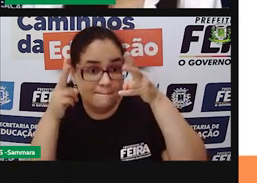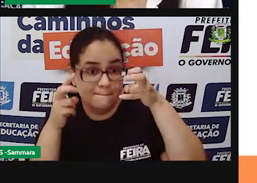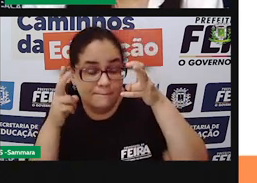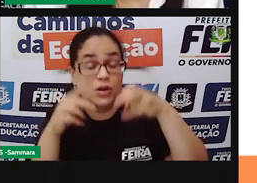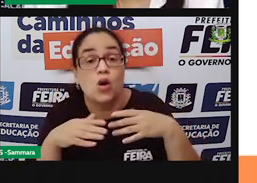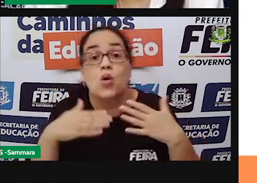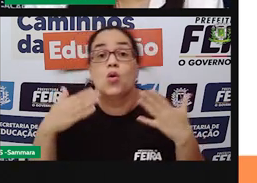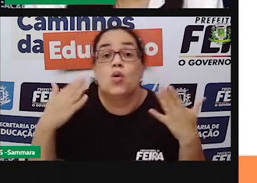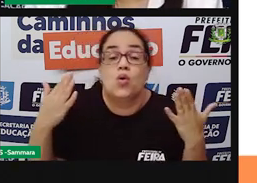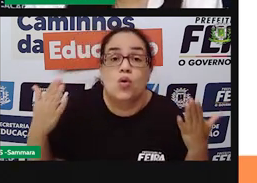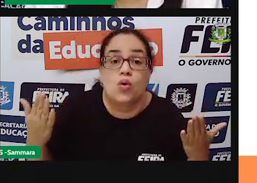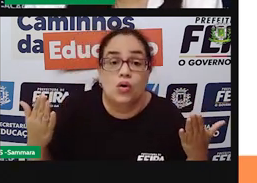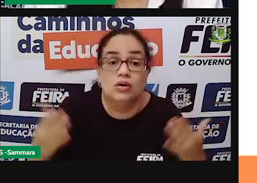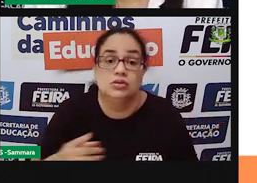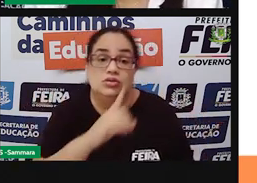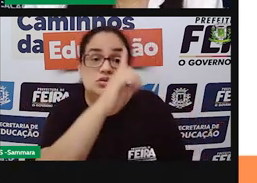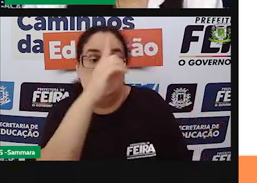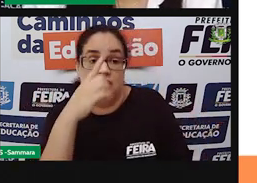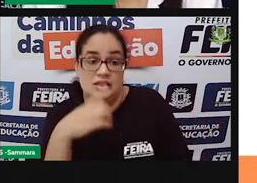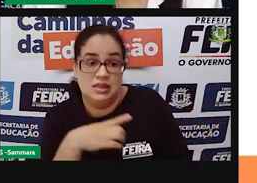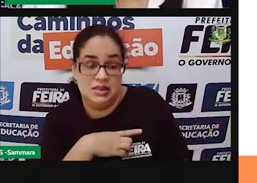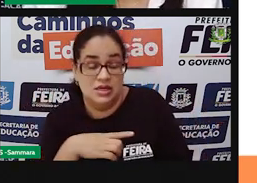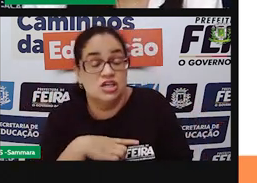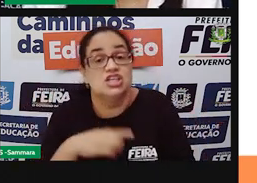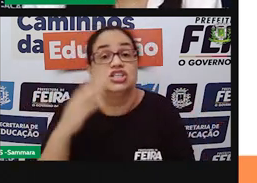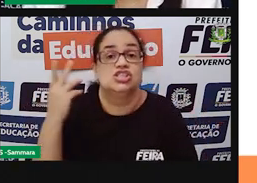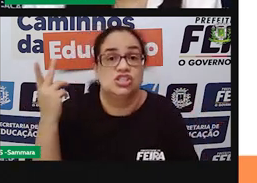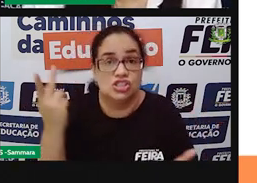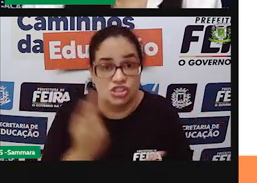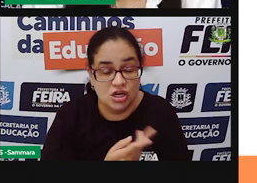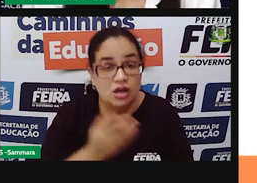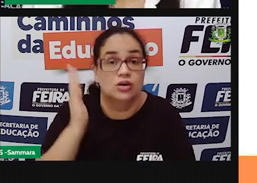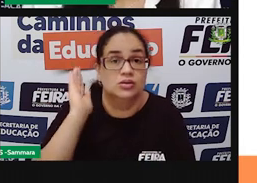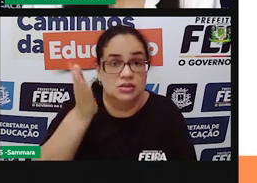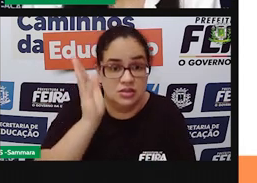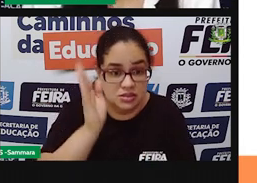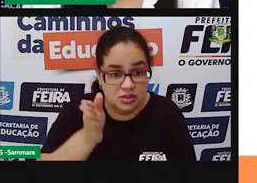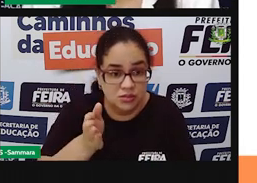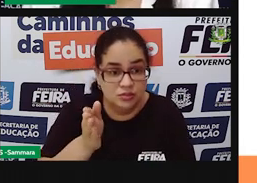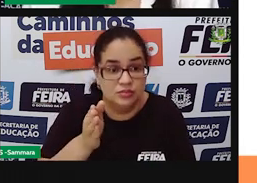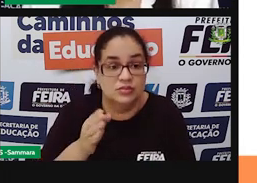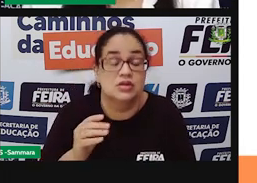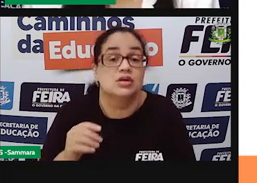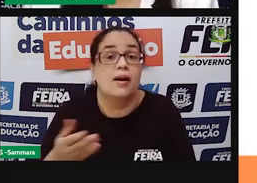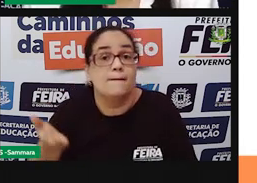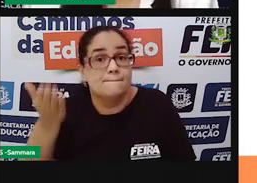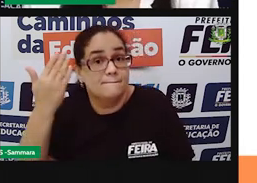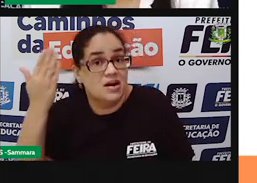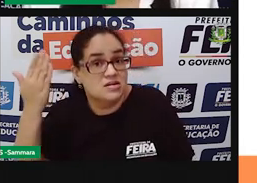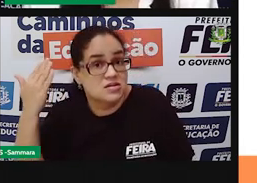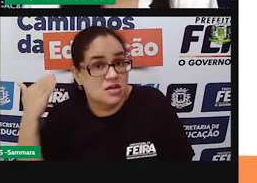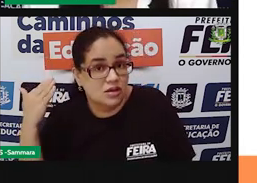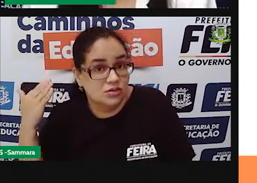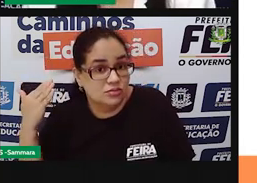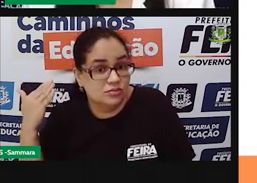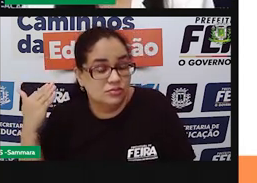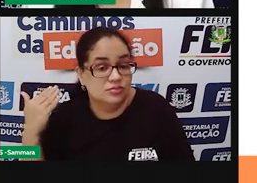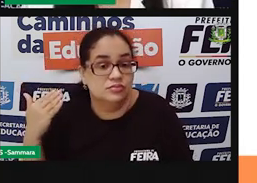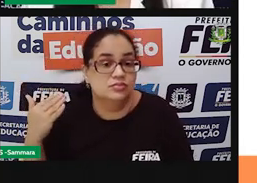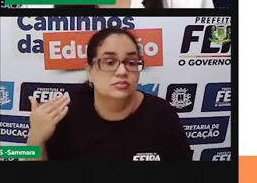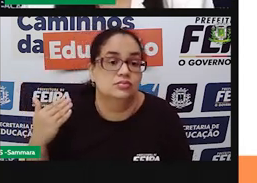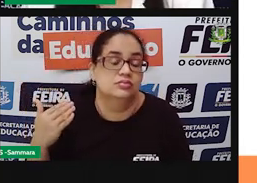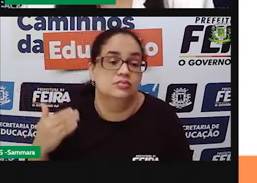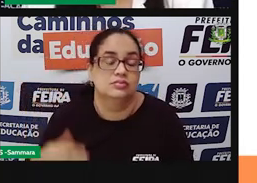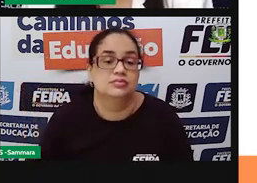enquanto chegaram corresponde a algo que já aconteceu, o chegarão corresponde a algo que ainda